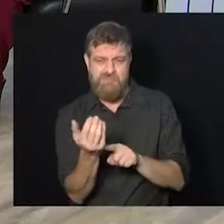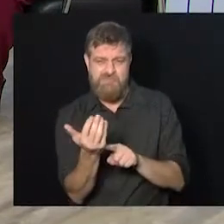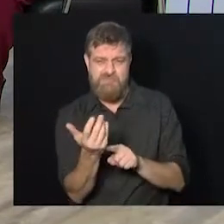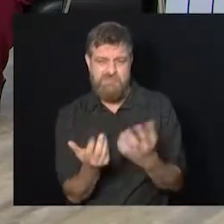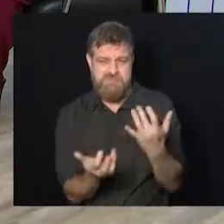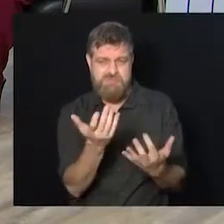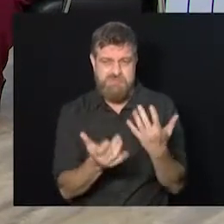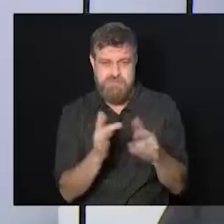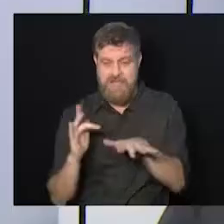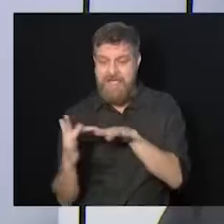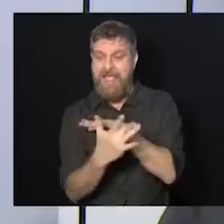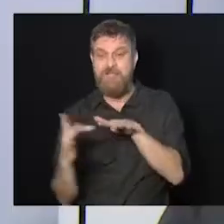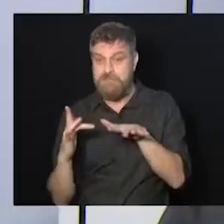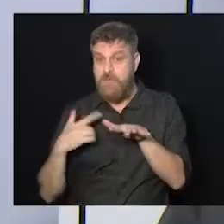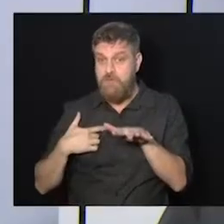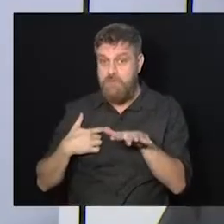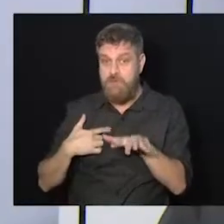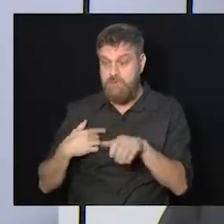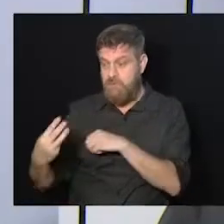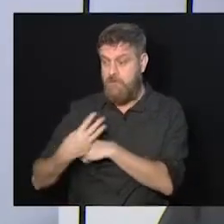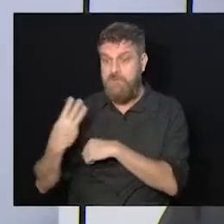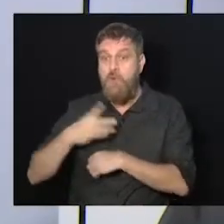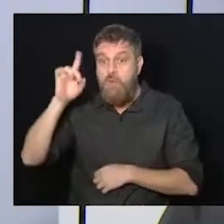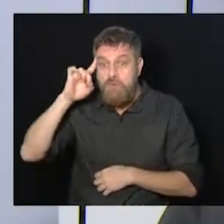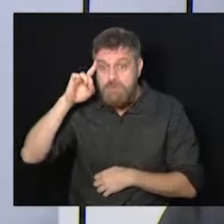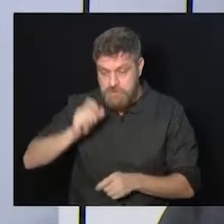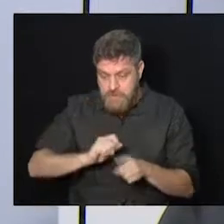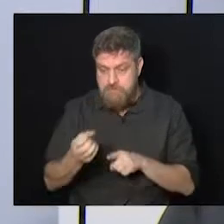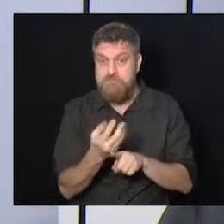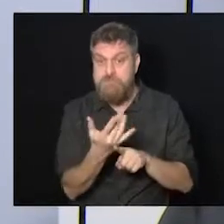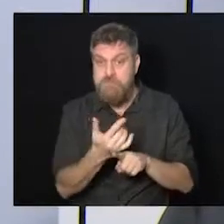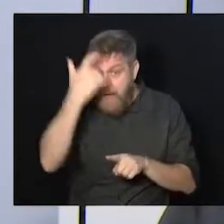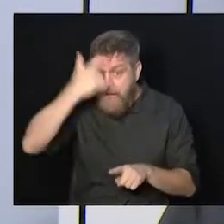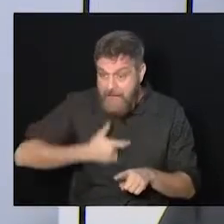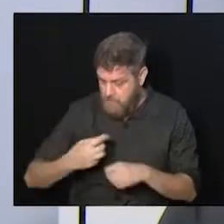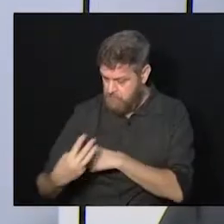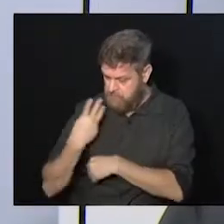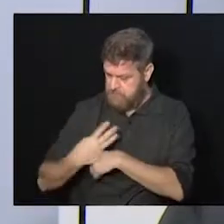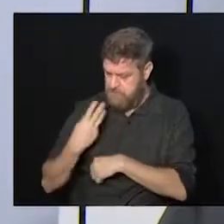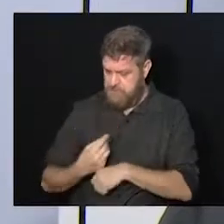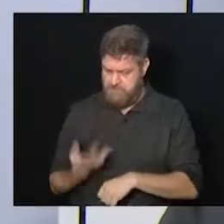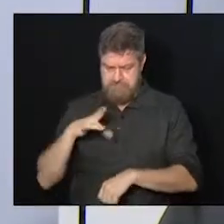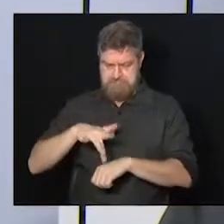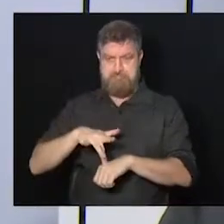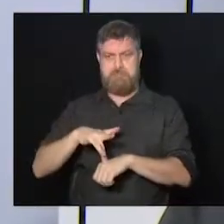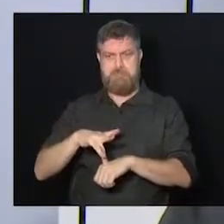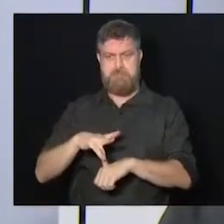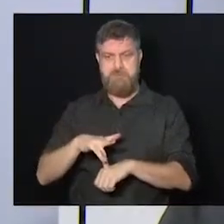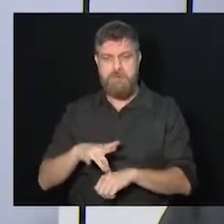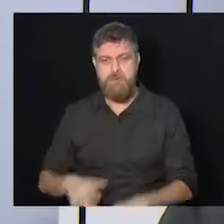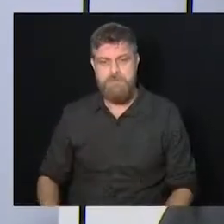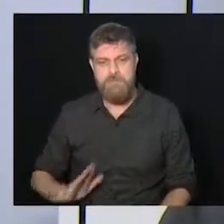social e eu recebi o aviso do Dia do Fogo. né, recebi esse aviso.